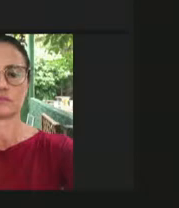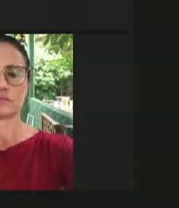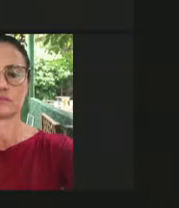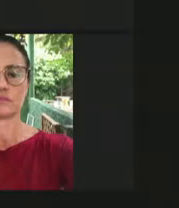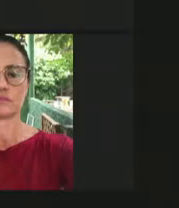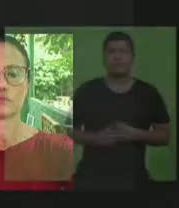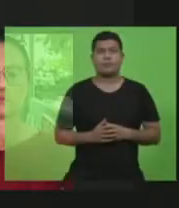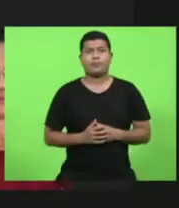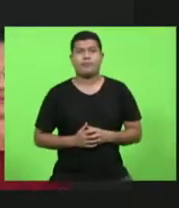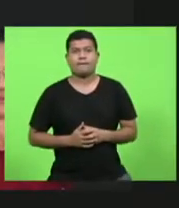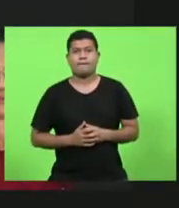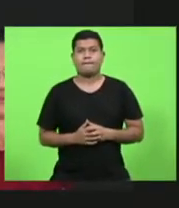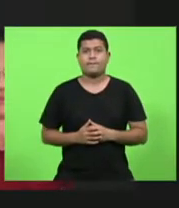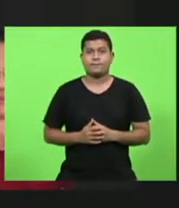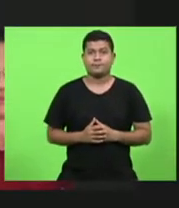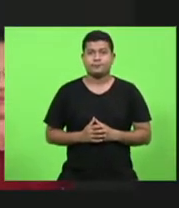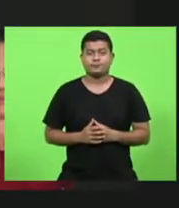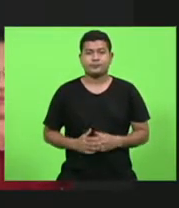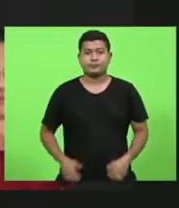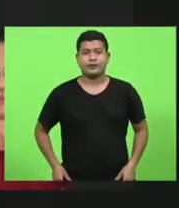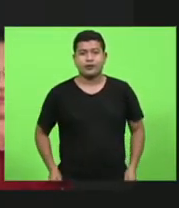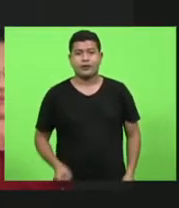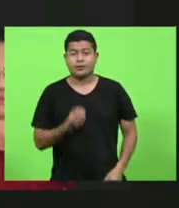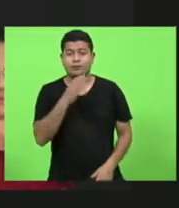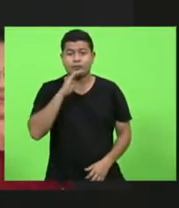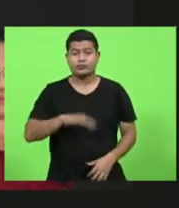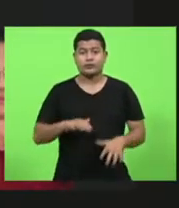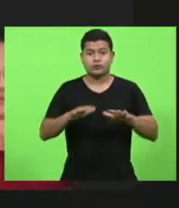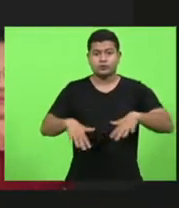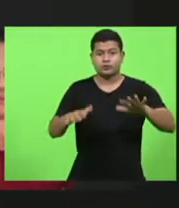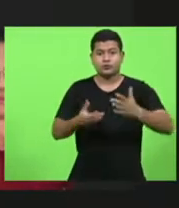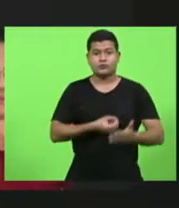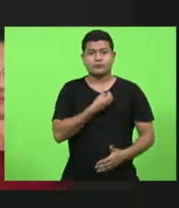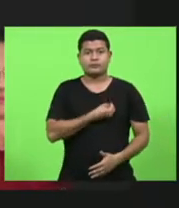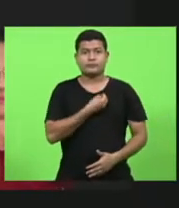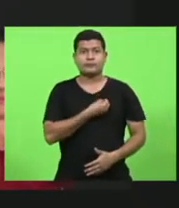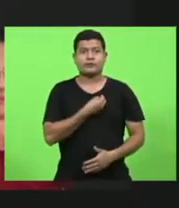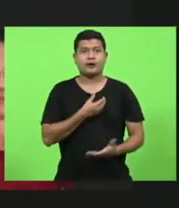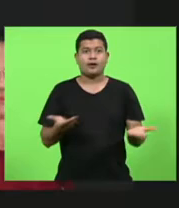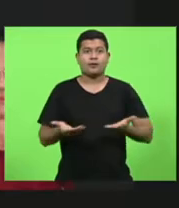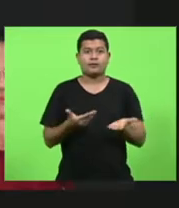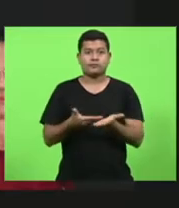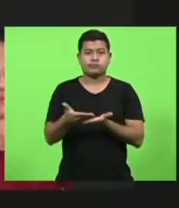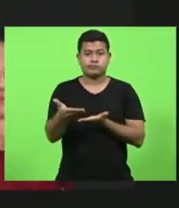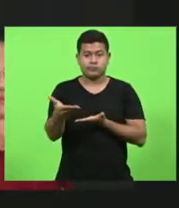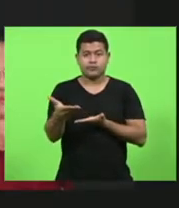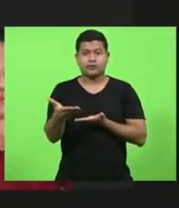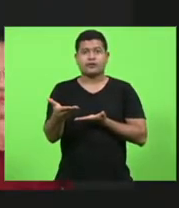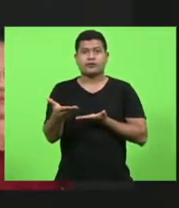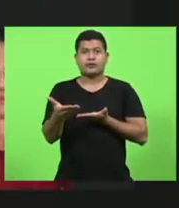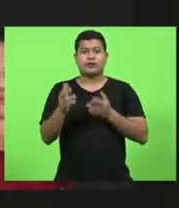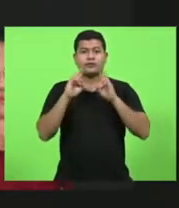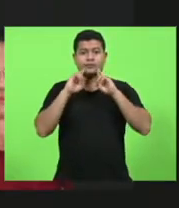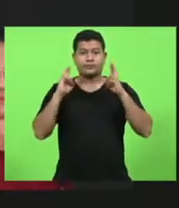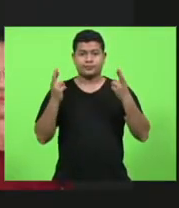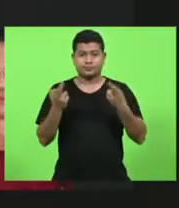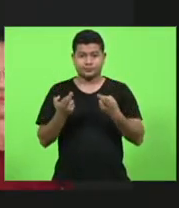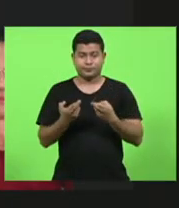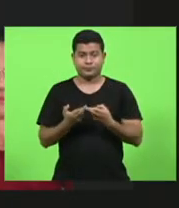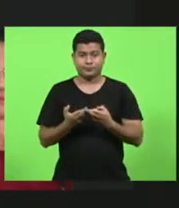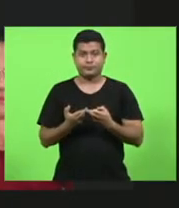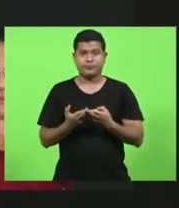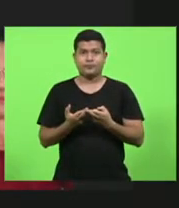Olá, gente. Boa tarde a todos os presentes. Vamos iniciar agora a nossa reunião